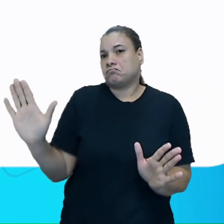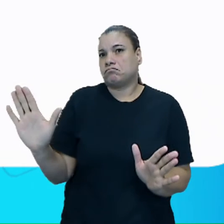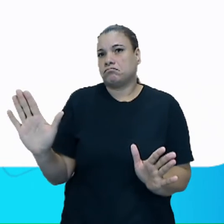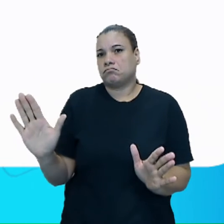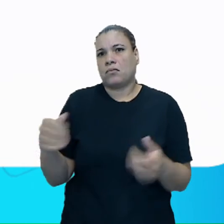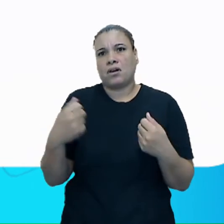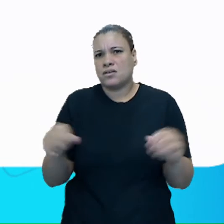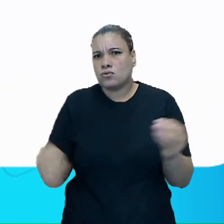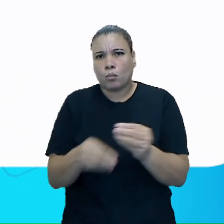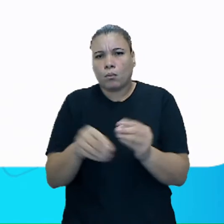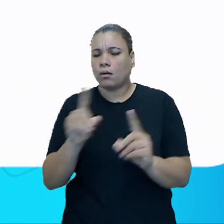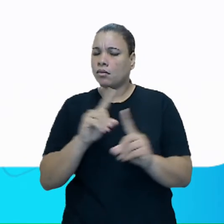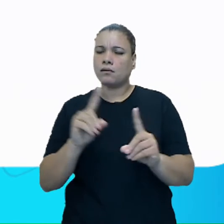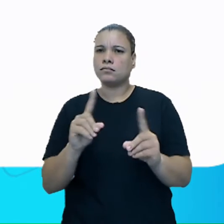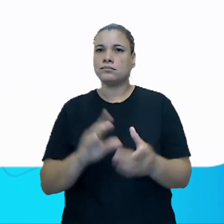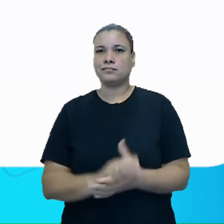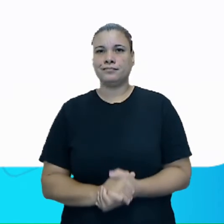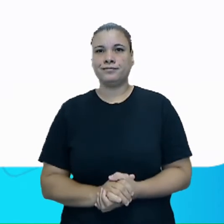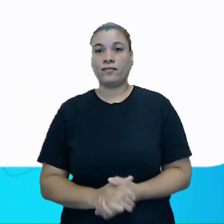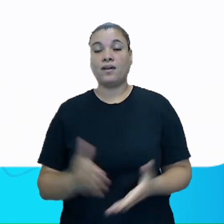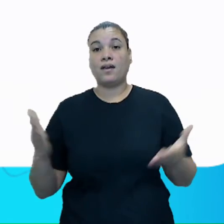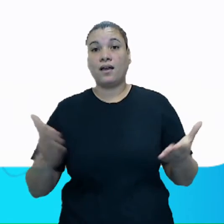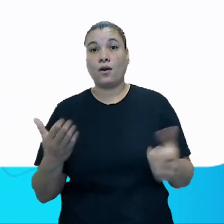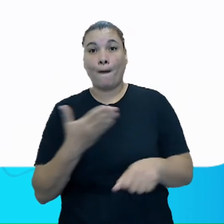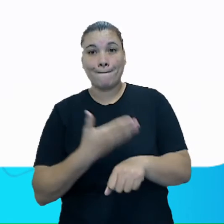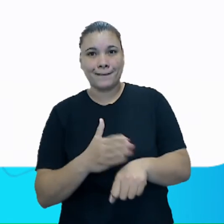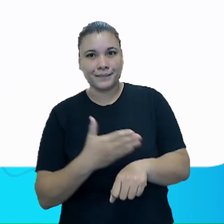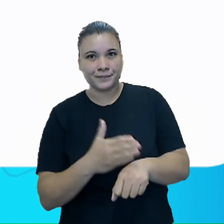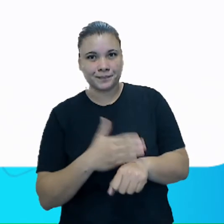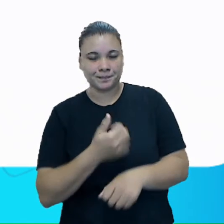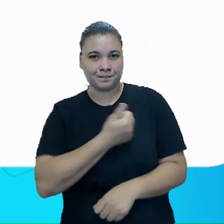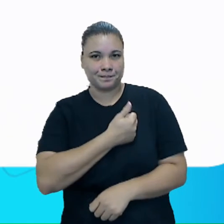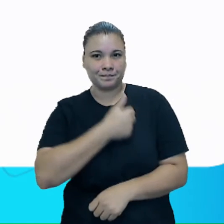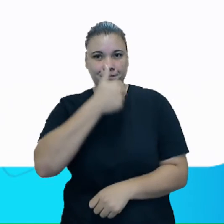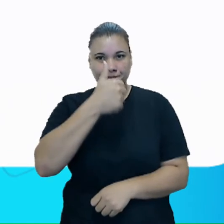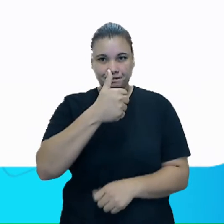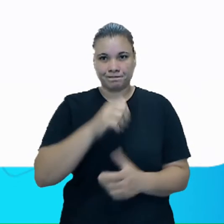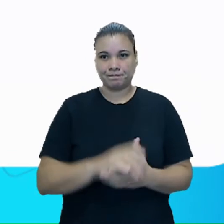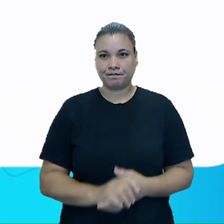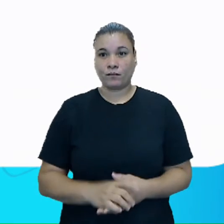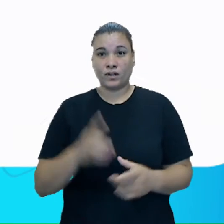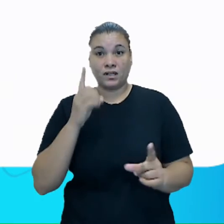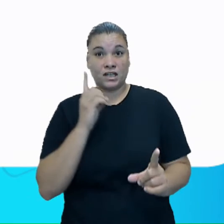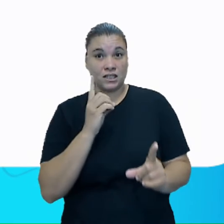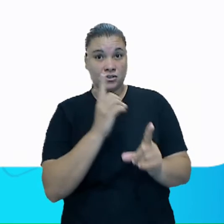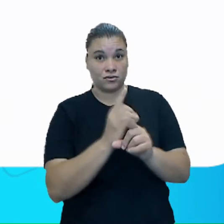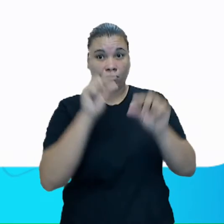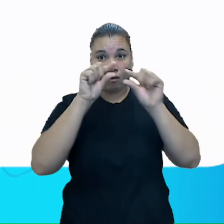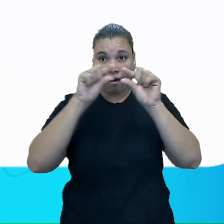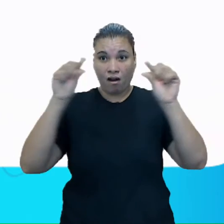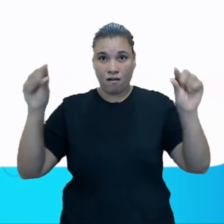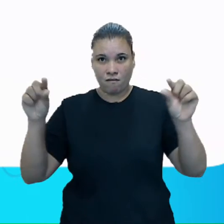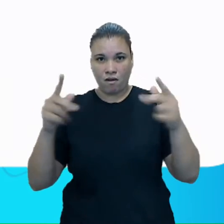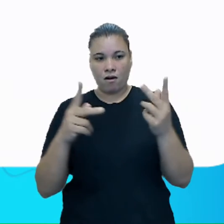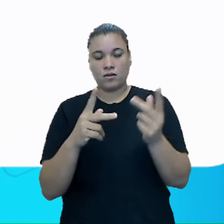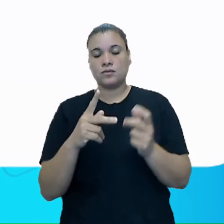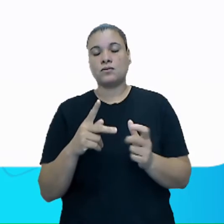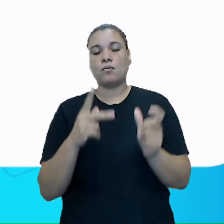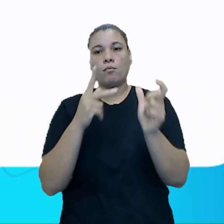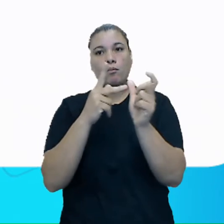aí, agora é a hora da prática, não é mesmo? Ó, identifique a frase em que o predicado é verbal.